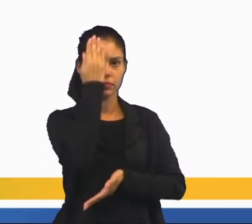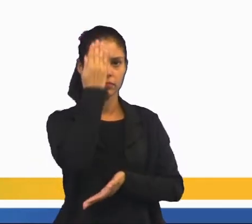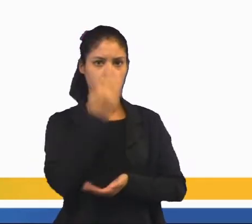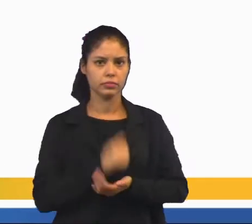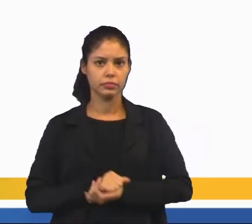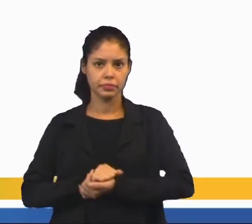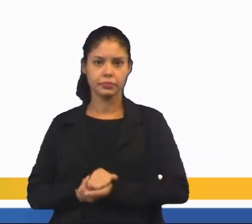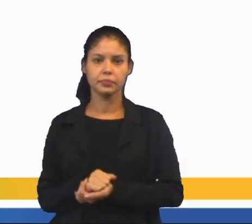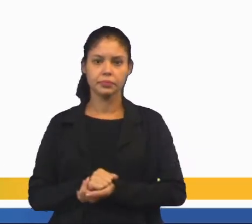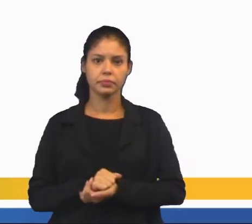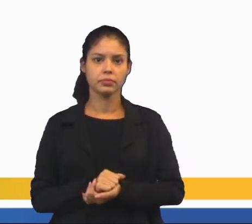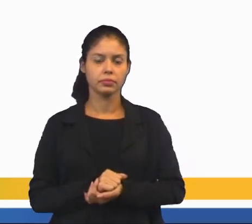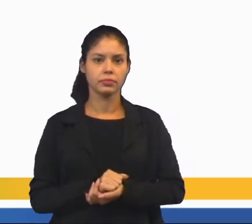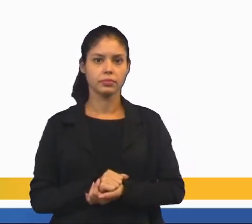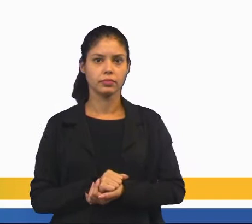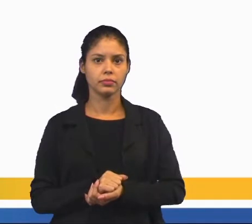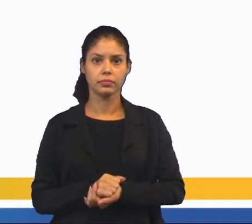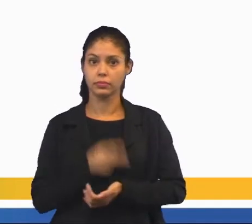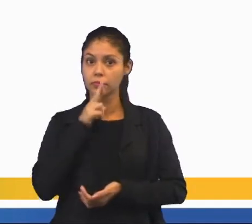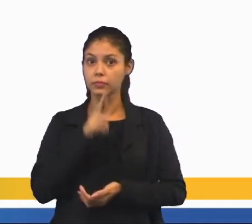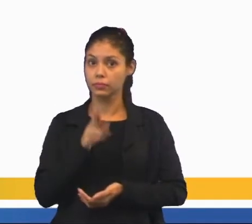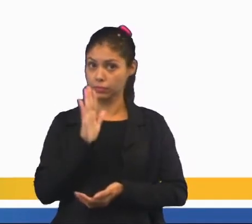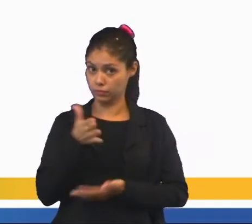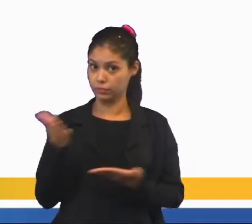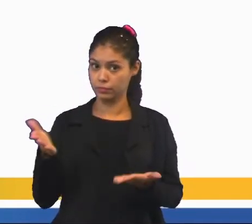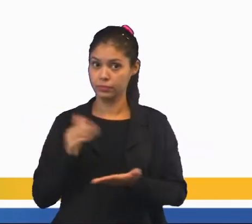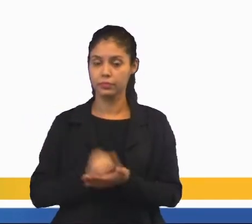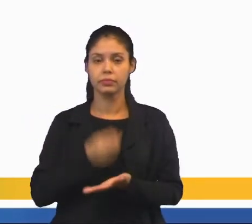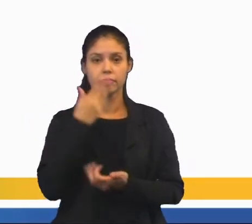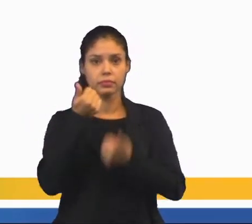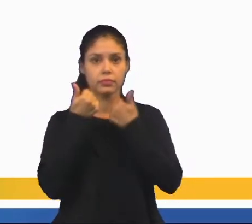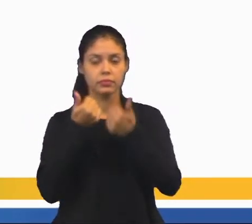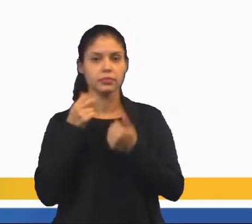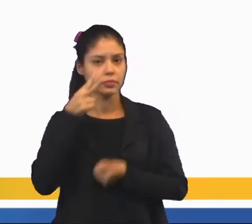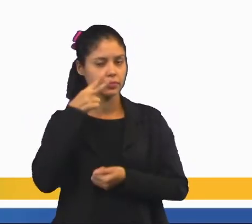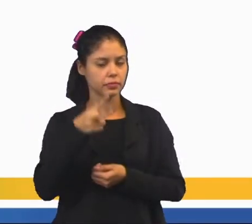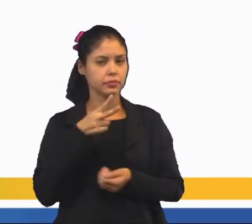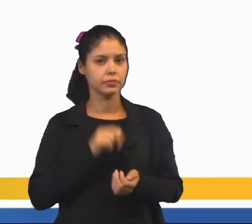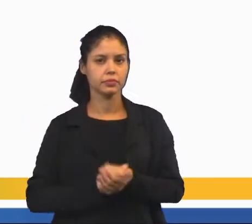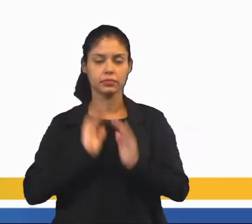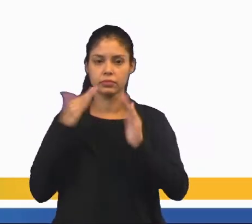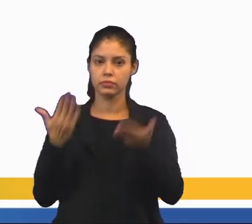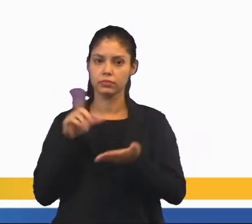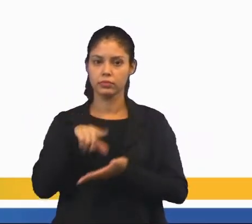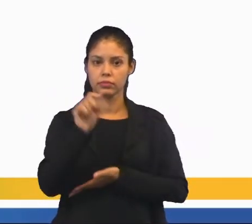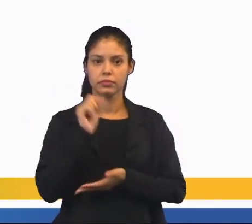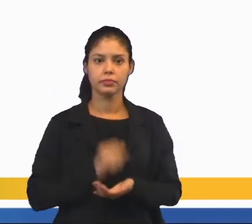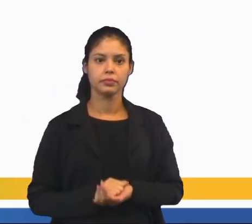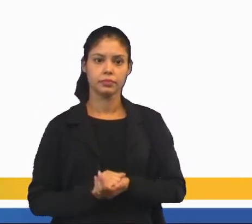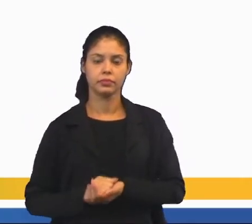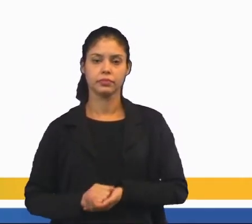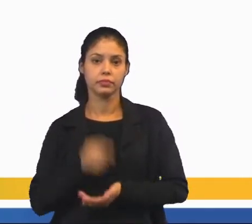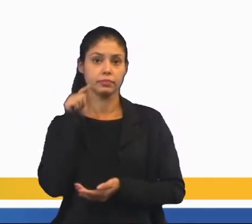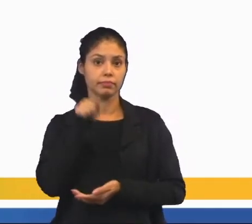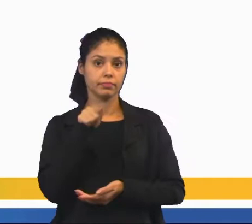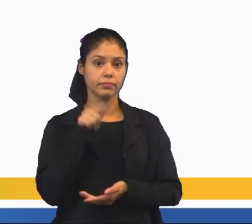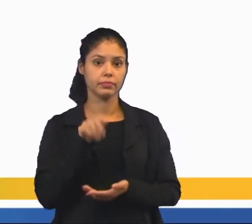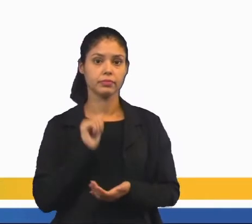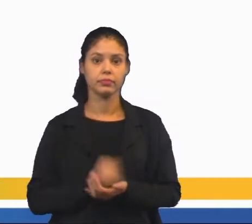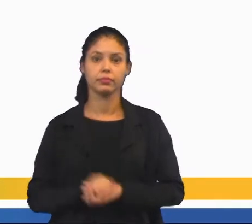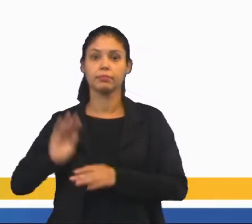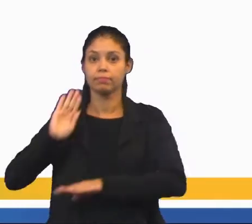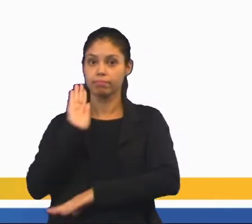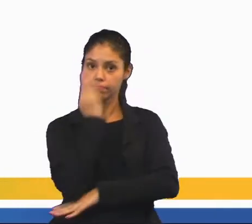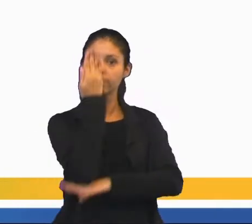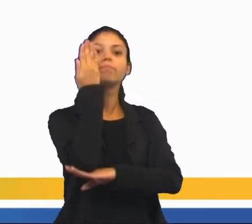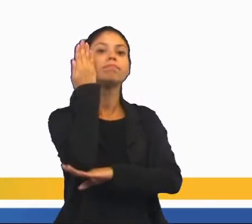falso, turma? Deram suas respostas? Muito bem. Vamos verificar juntos, então? Essa afirmativa, ela